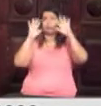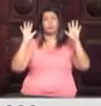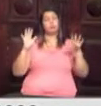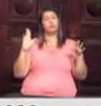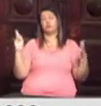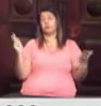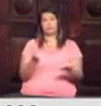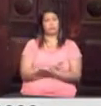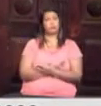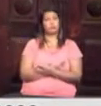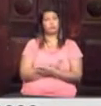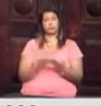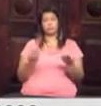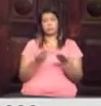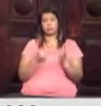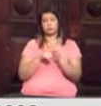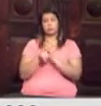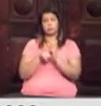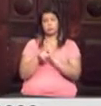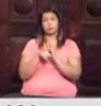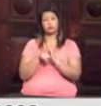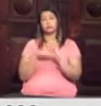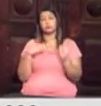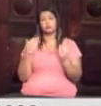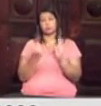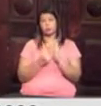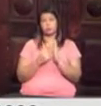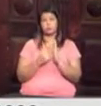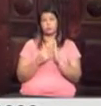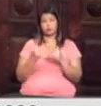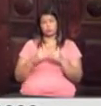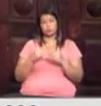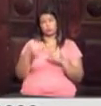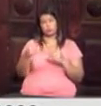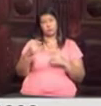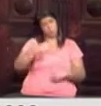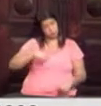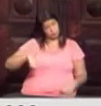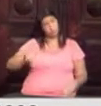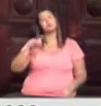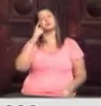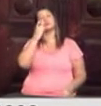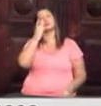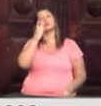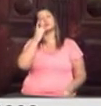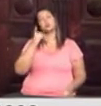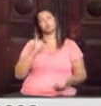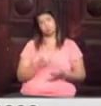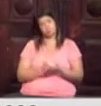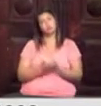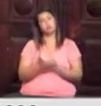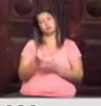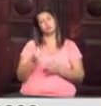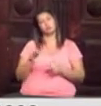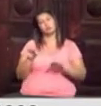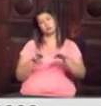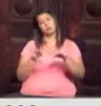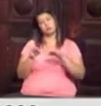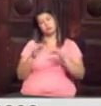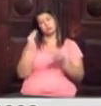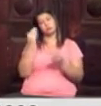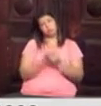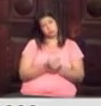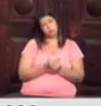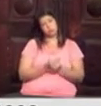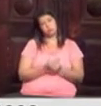está sendo analisado e investigado e, a partir daí, nós, deputados, iniciaremos um processo de